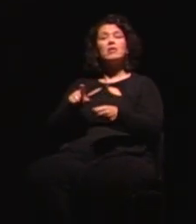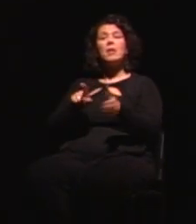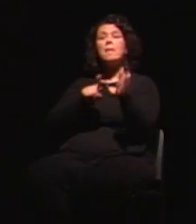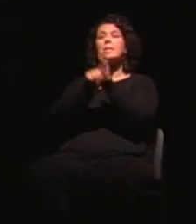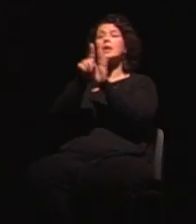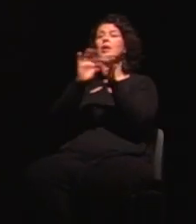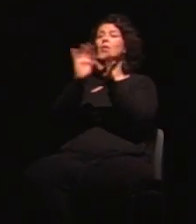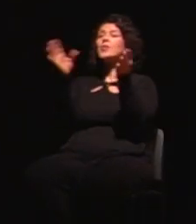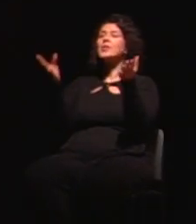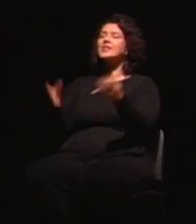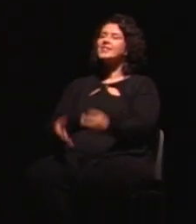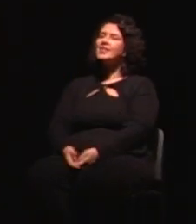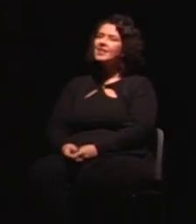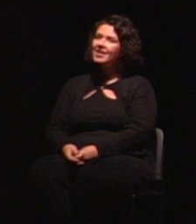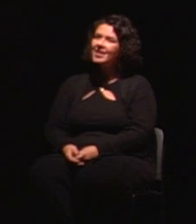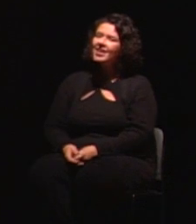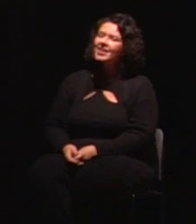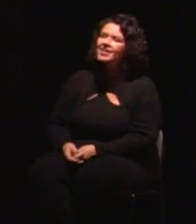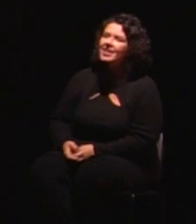Oba!